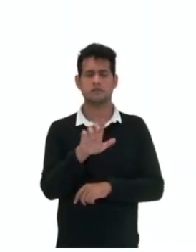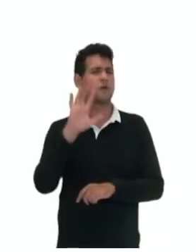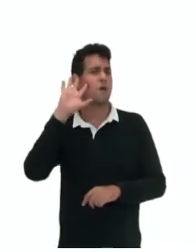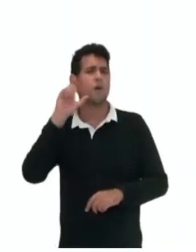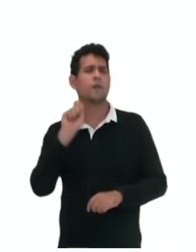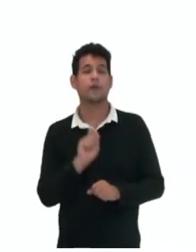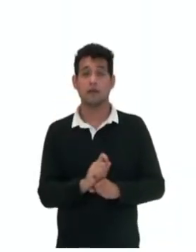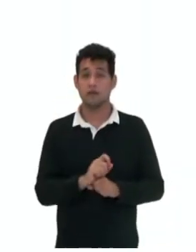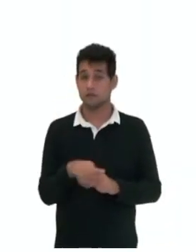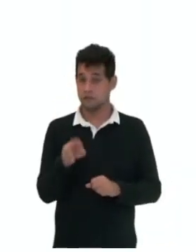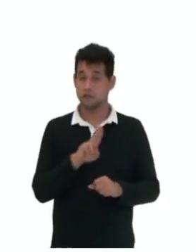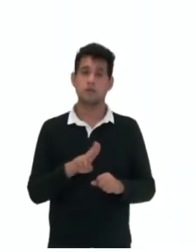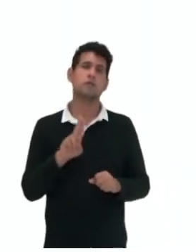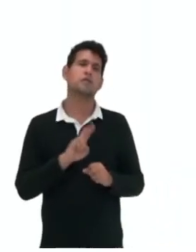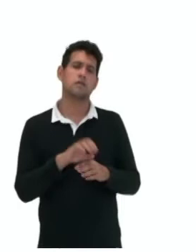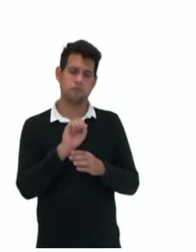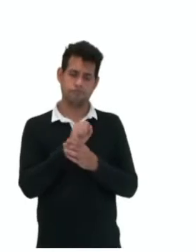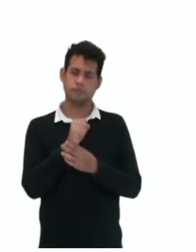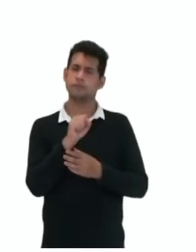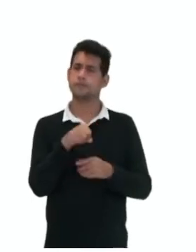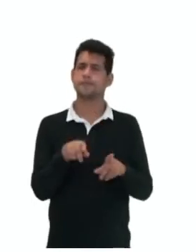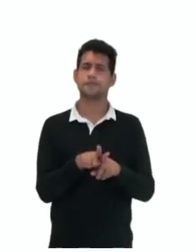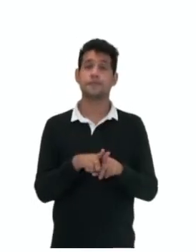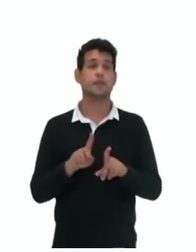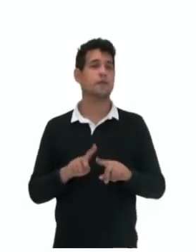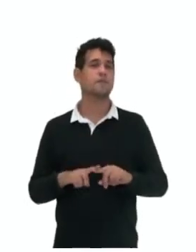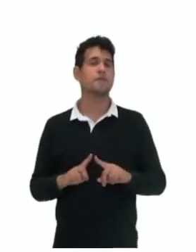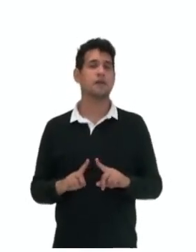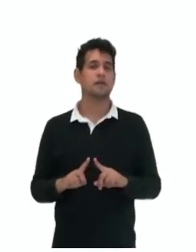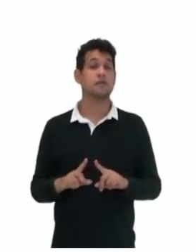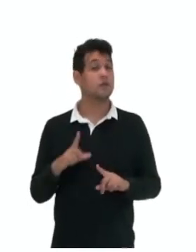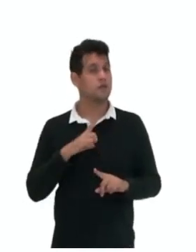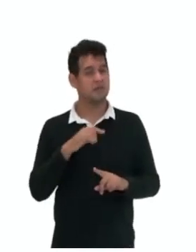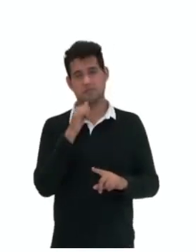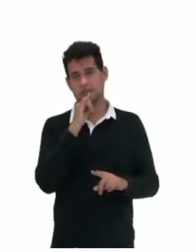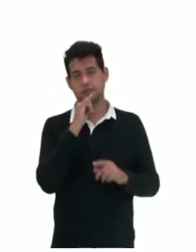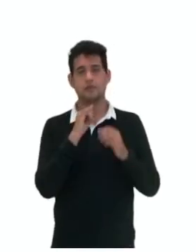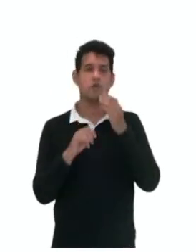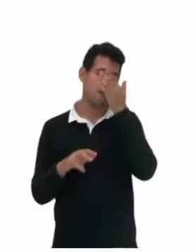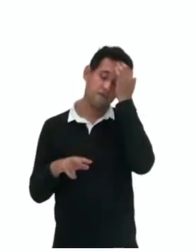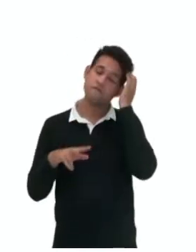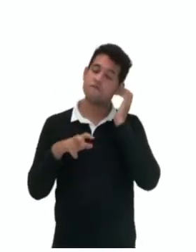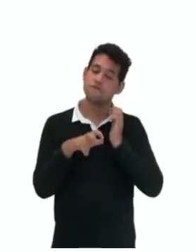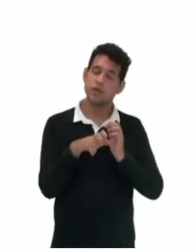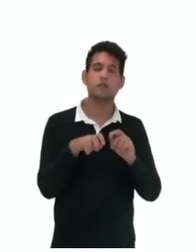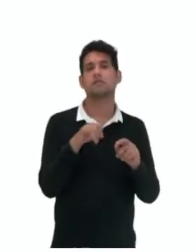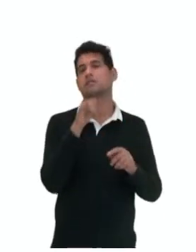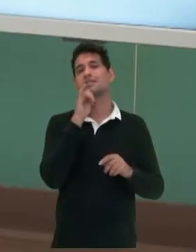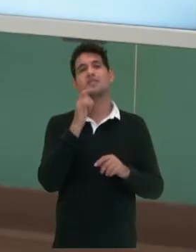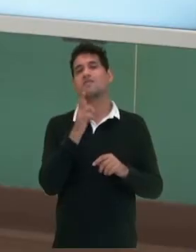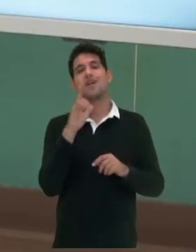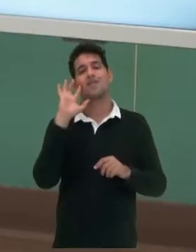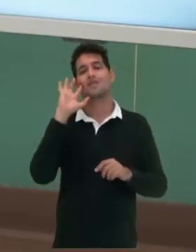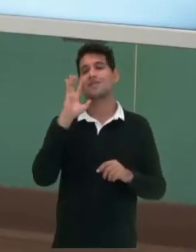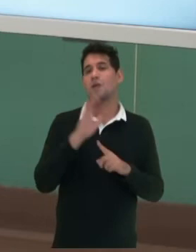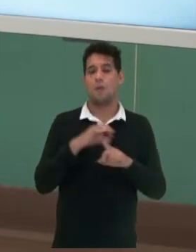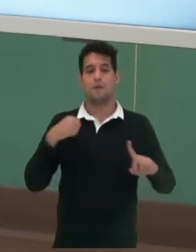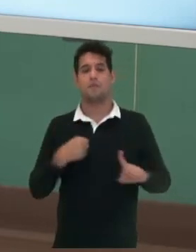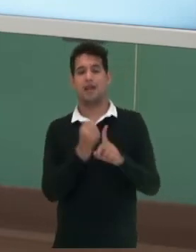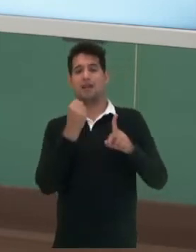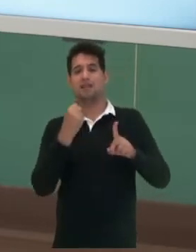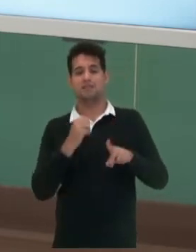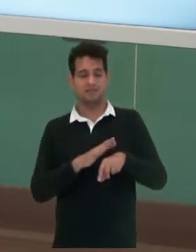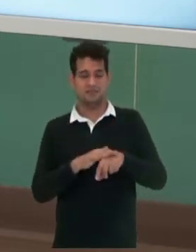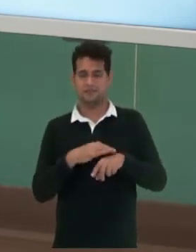É usado um vírus seguro, né? E eu tenho um vírus, ele é um vírus seguro, ou seja, ele não vai causar doenças